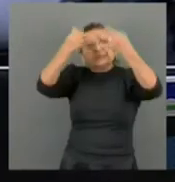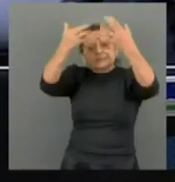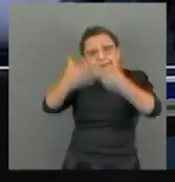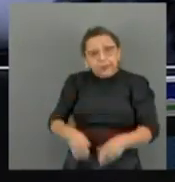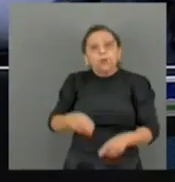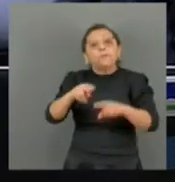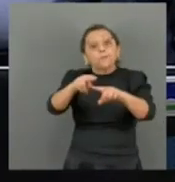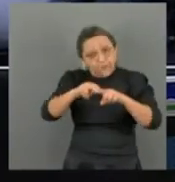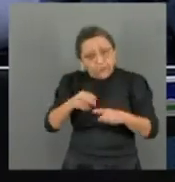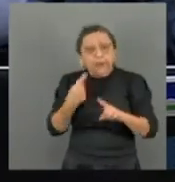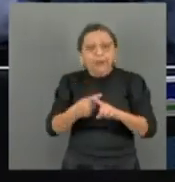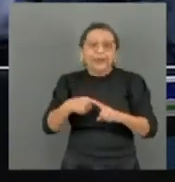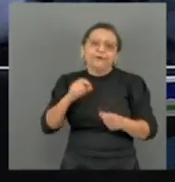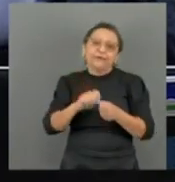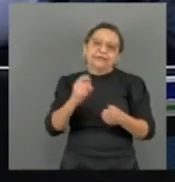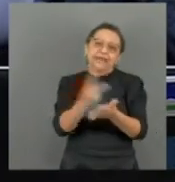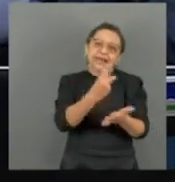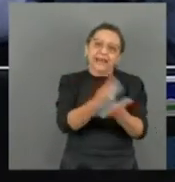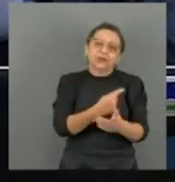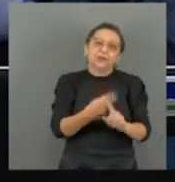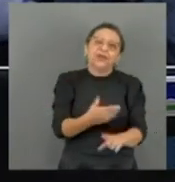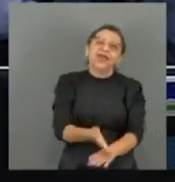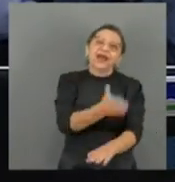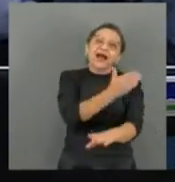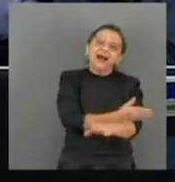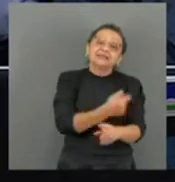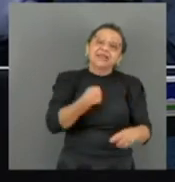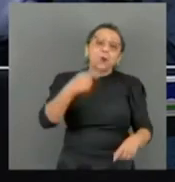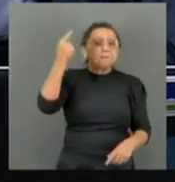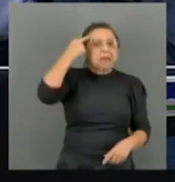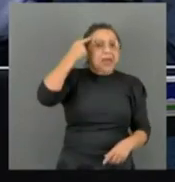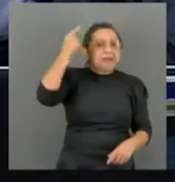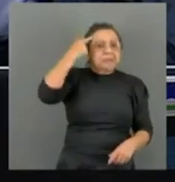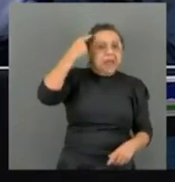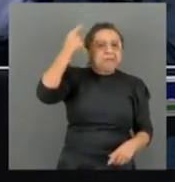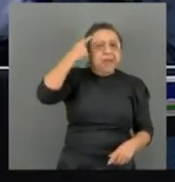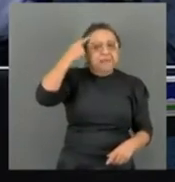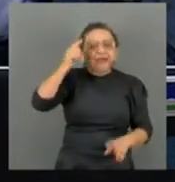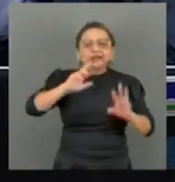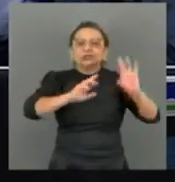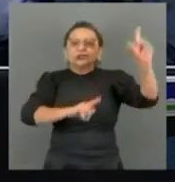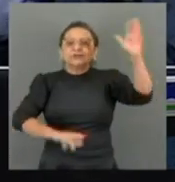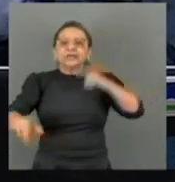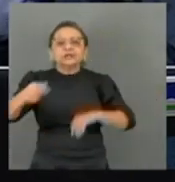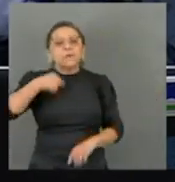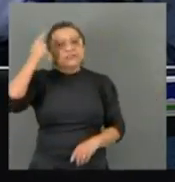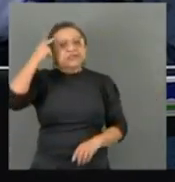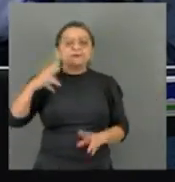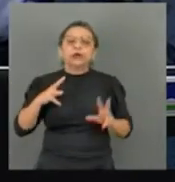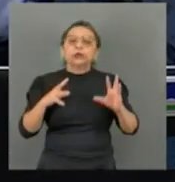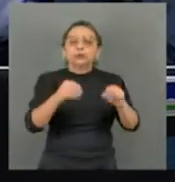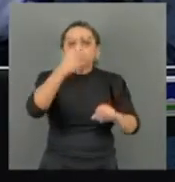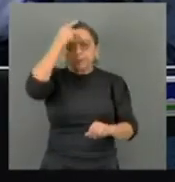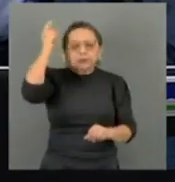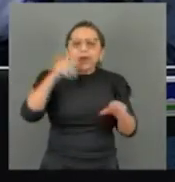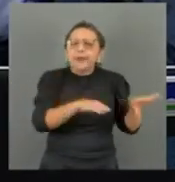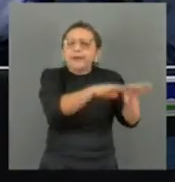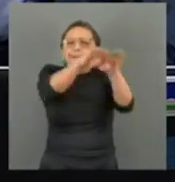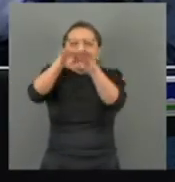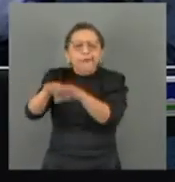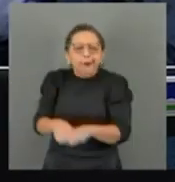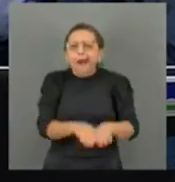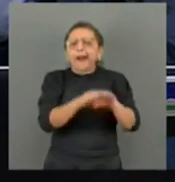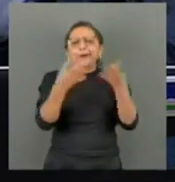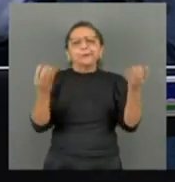fiz. Porque eu tinha uma ideologia que todo mundo é o mesmo, tem que ser igualdade